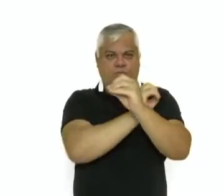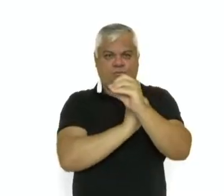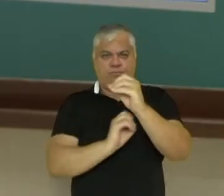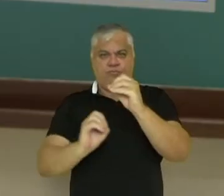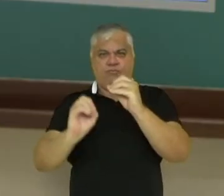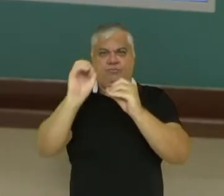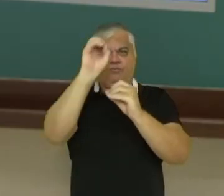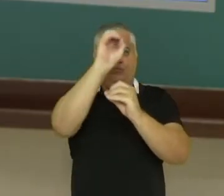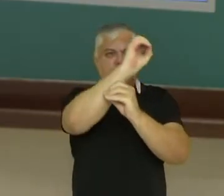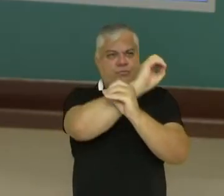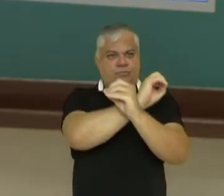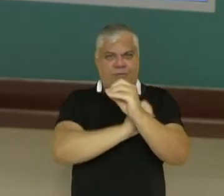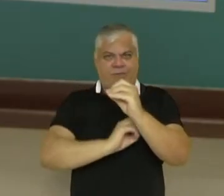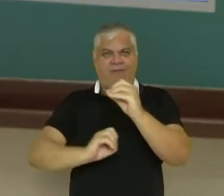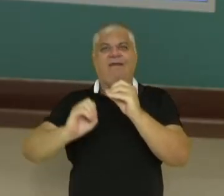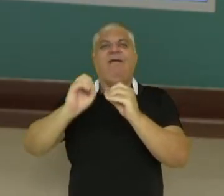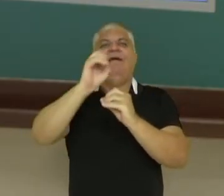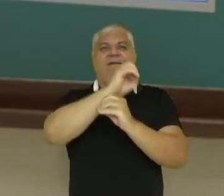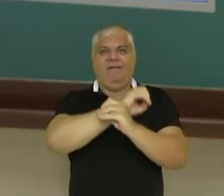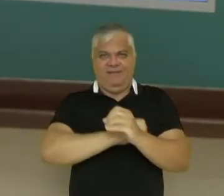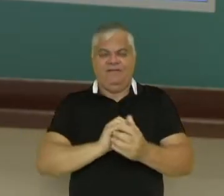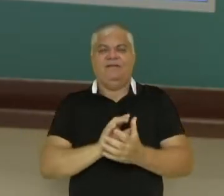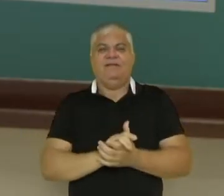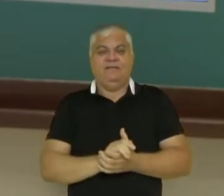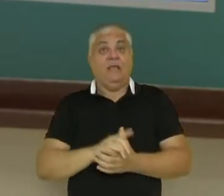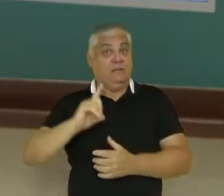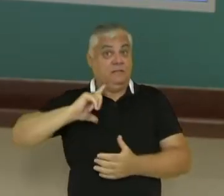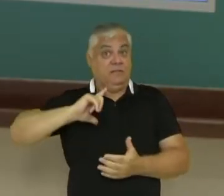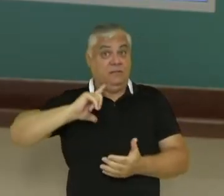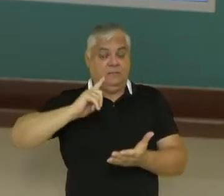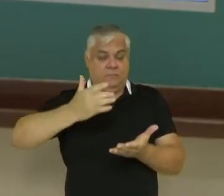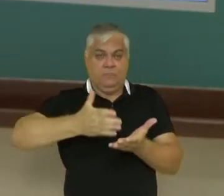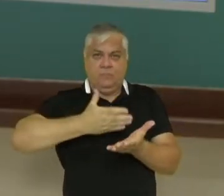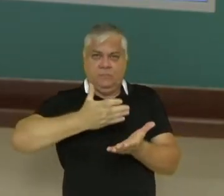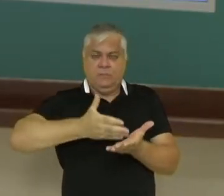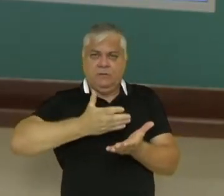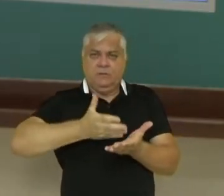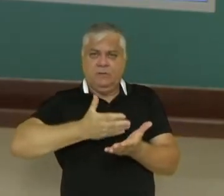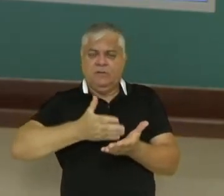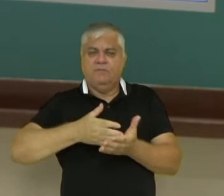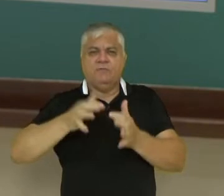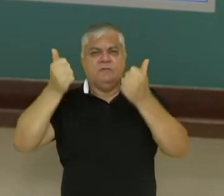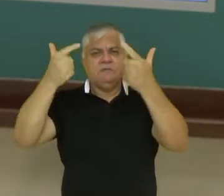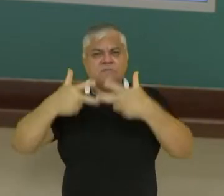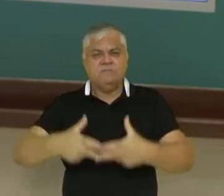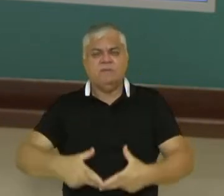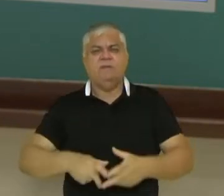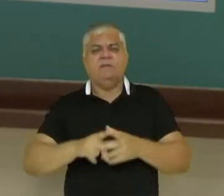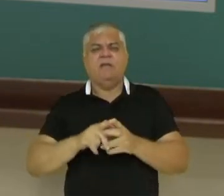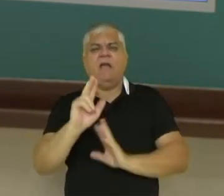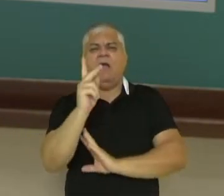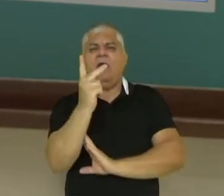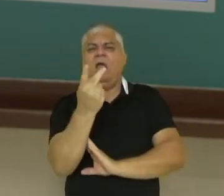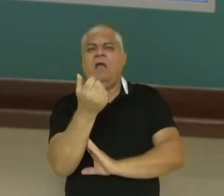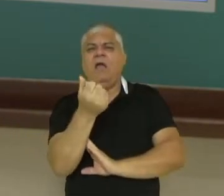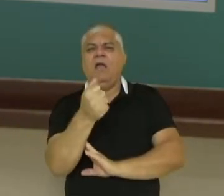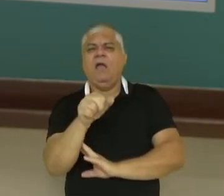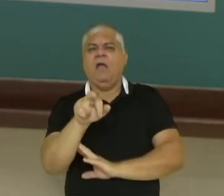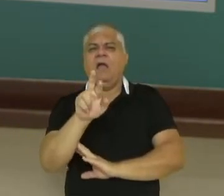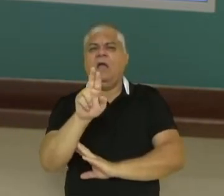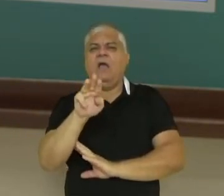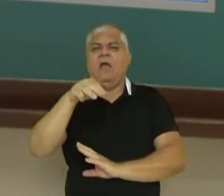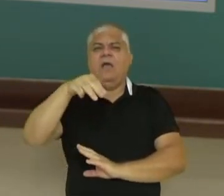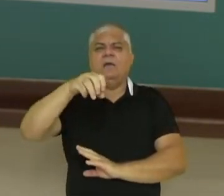tem um livro, né, escrito por Kepler, que ele fala sobre a questão do chamado harmonia do mundo, né? Que ele imaginava que